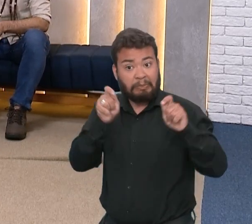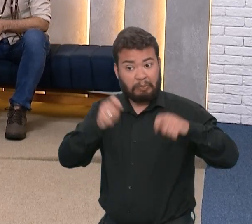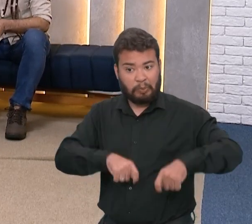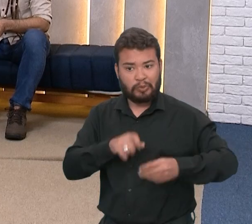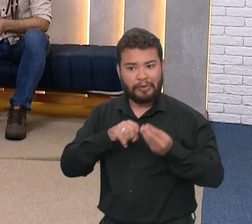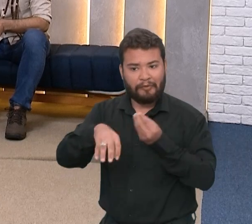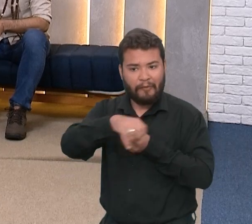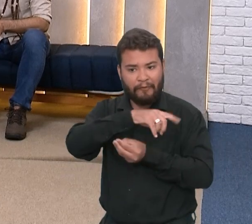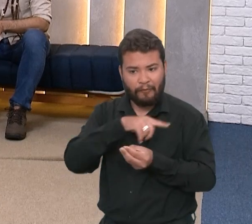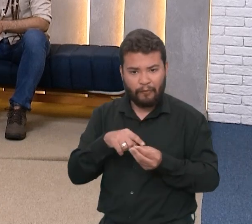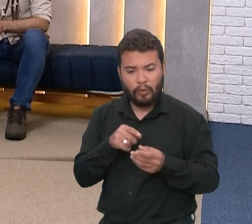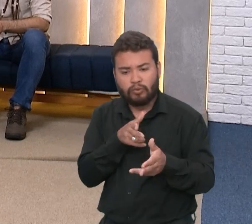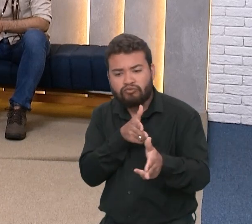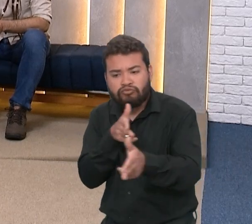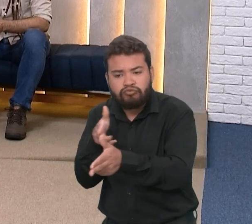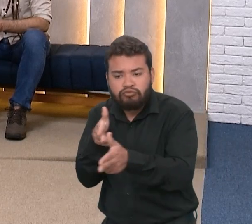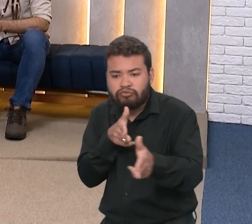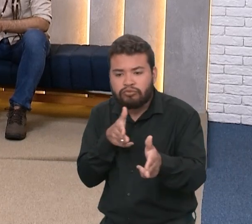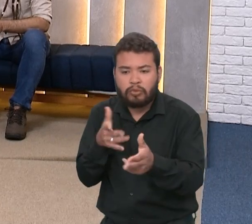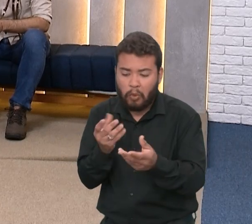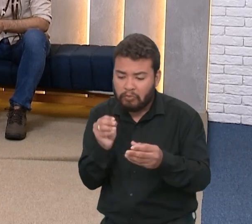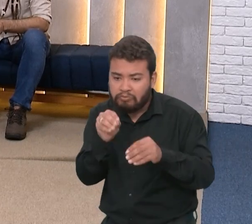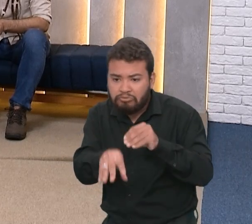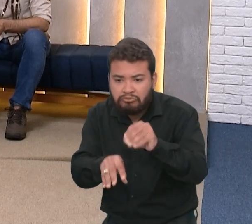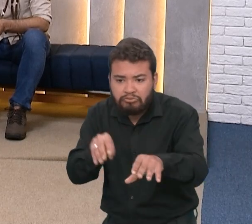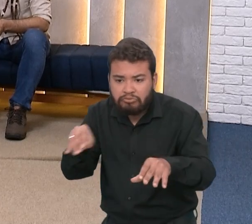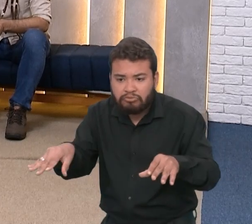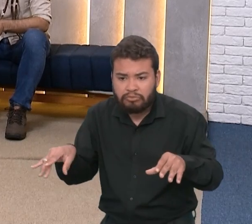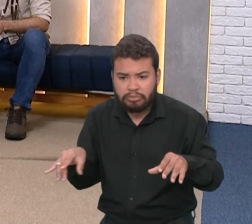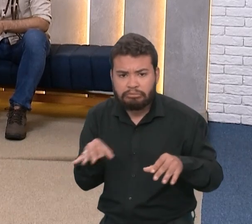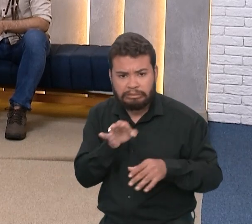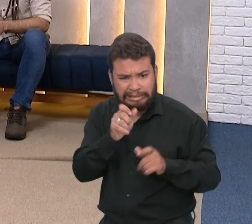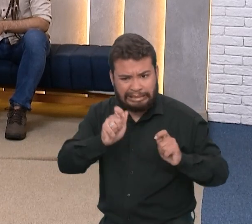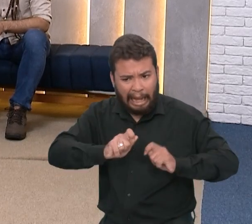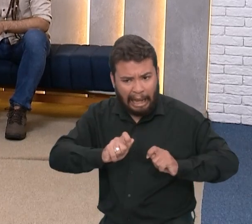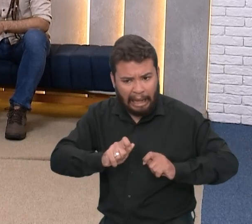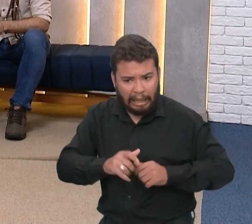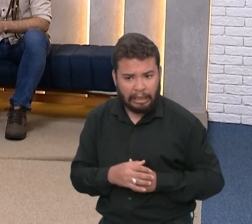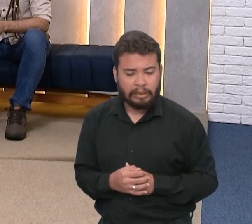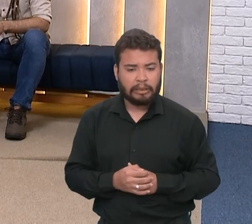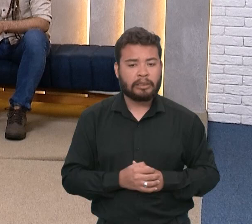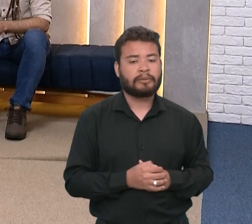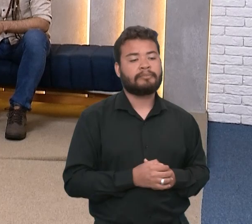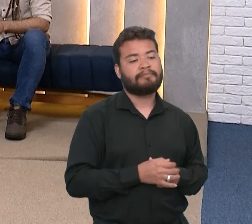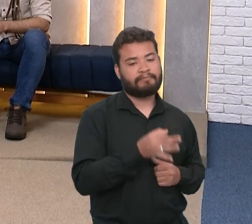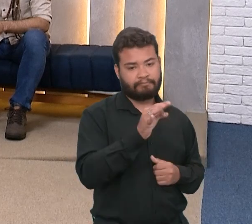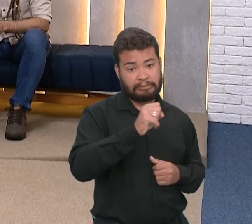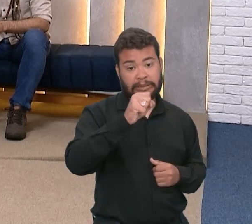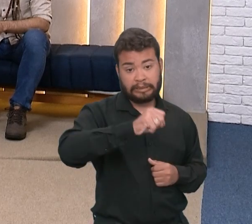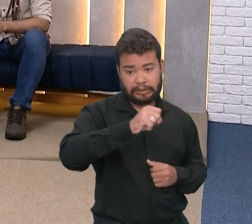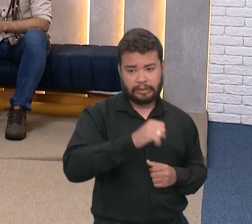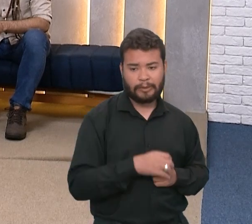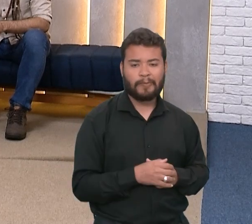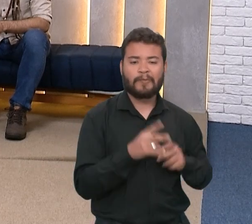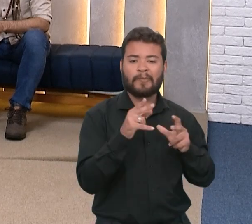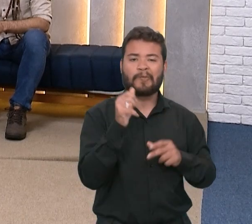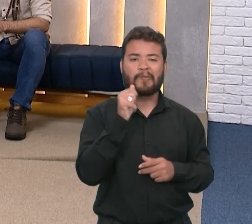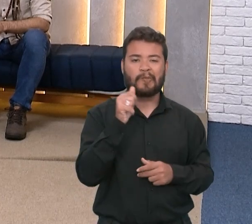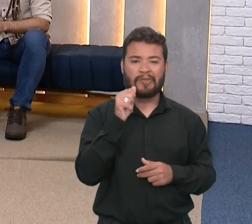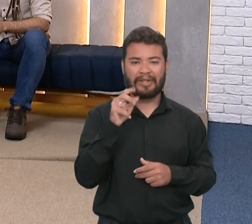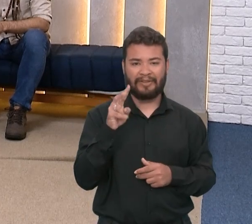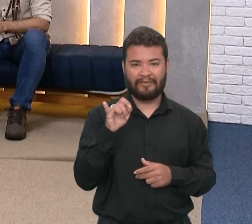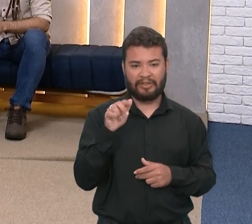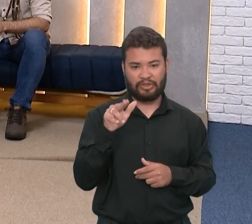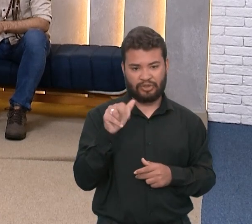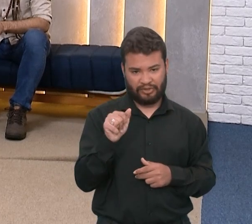esses fungos como combatentes de pragas. Sim, Cássio. O fungo que a Virginia está trabalhando lá na